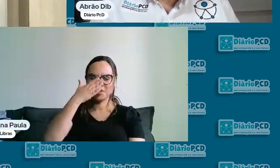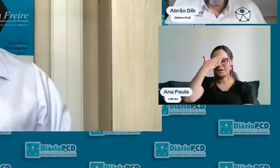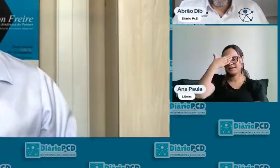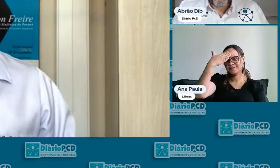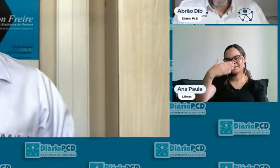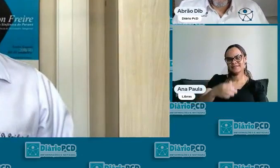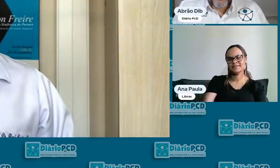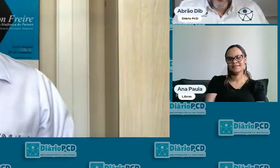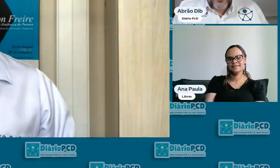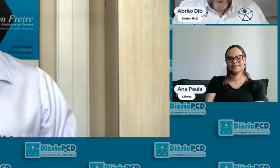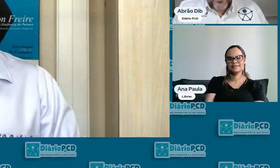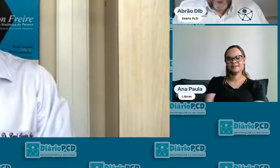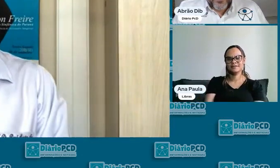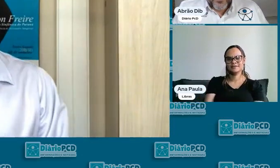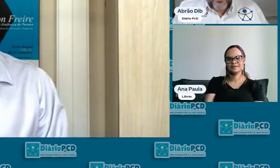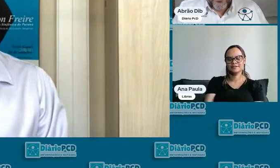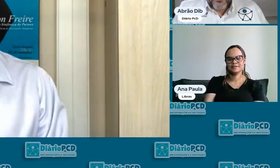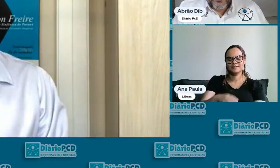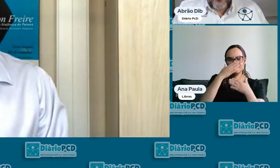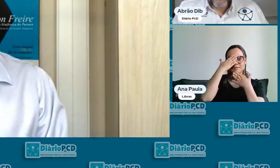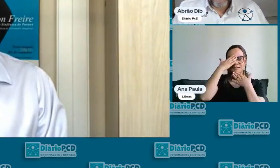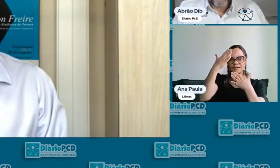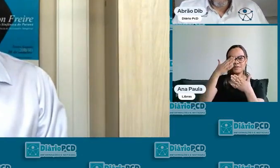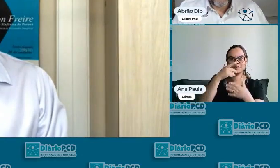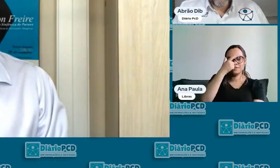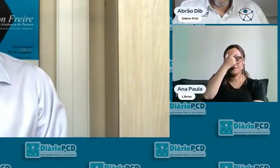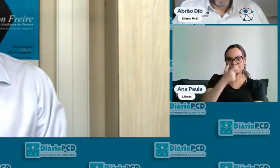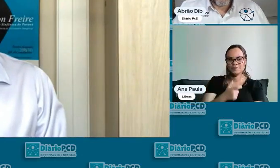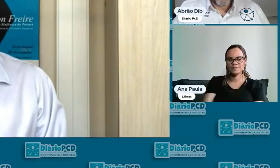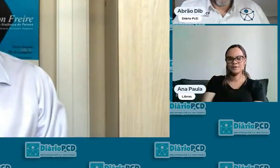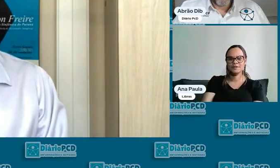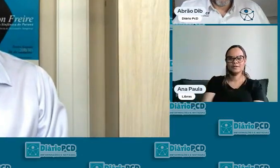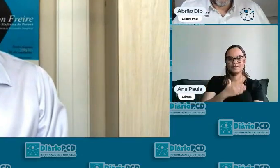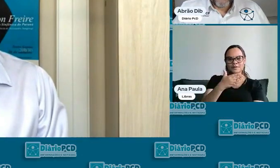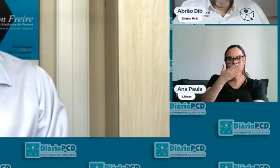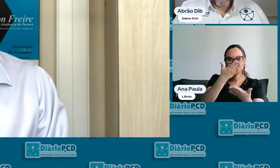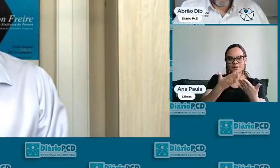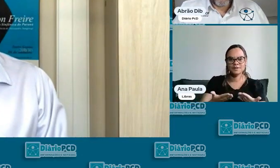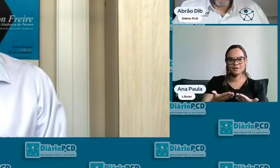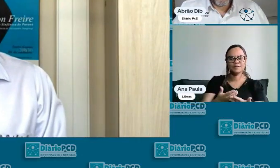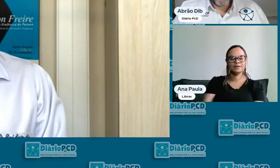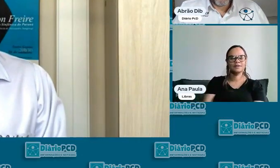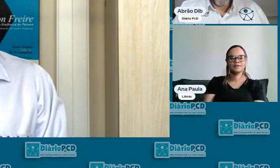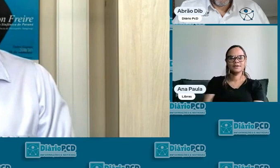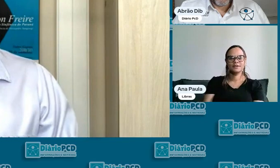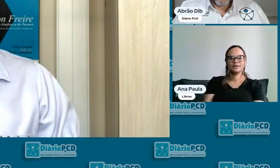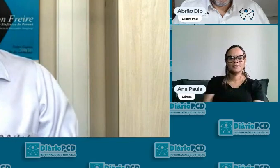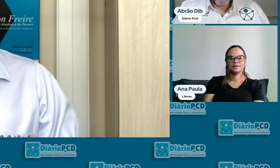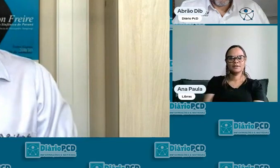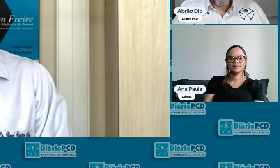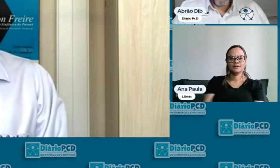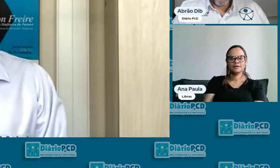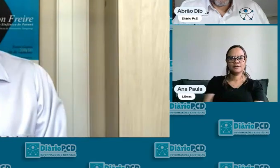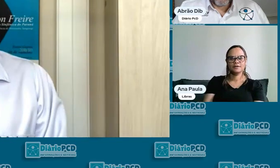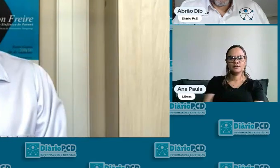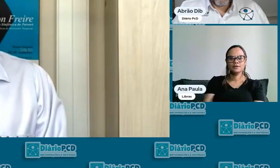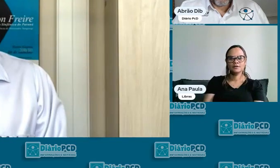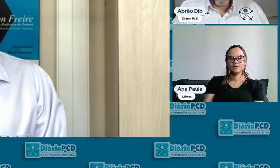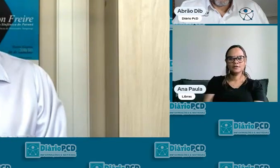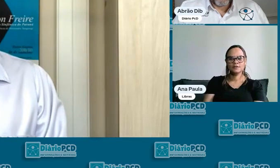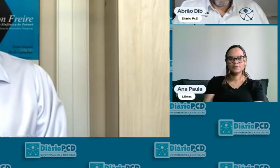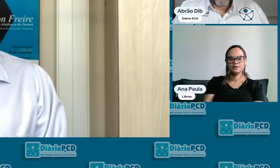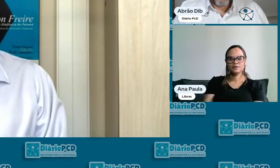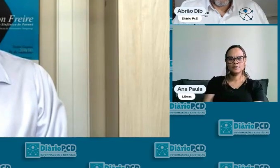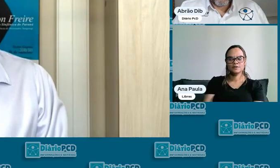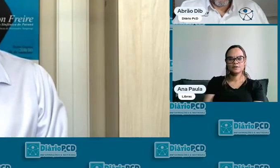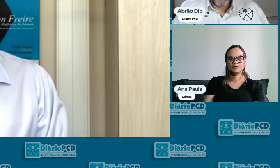imensamente. Perfeito. Muito obrigado aí pela apresentação, Abraão. Obrigado pelo convite do Portal PCD, né? Gostaria aqui só de me apresentar. Então,